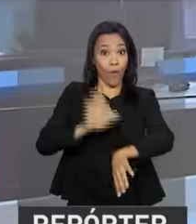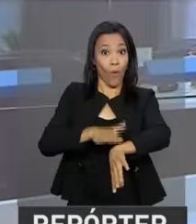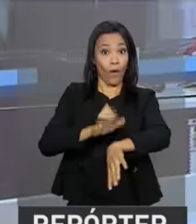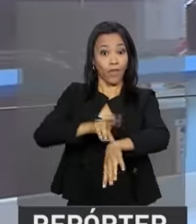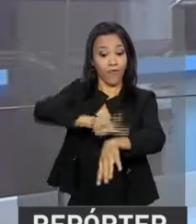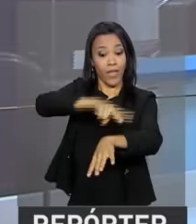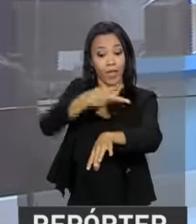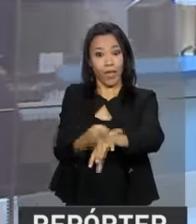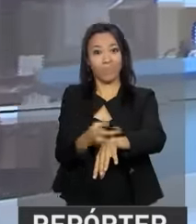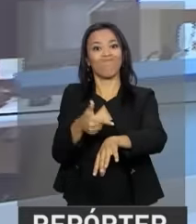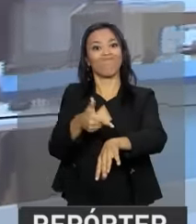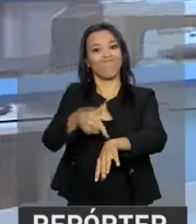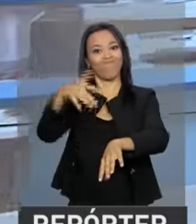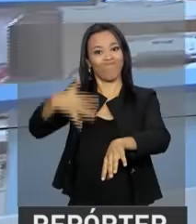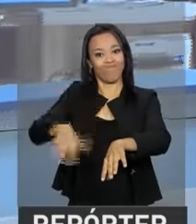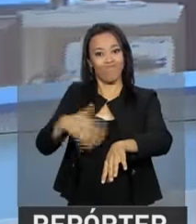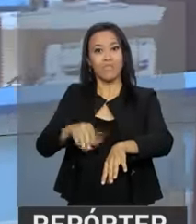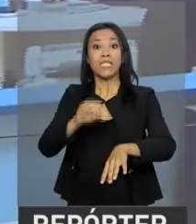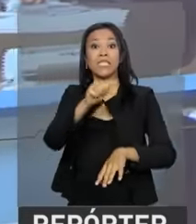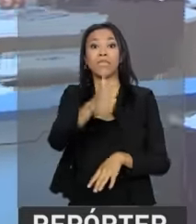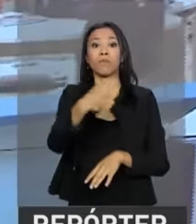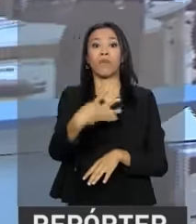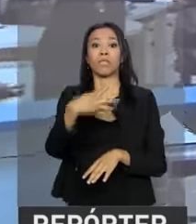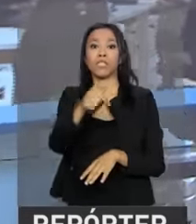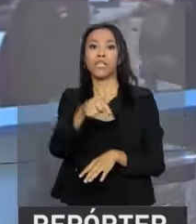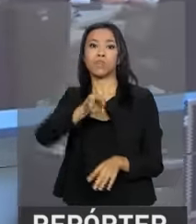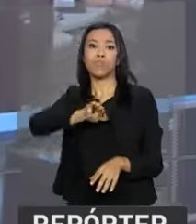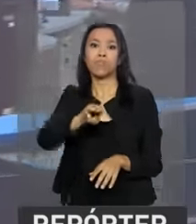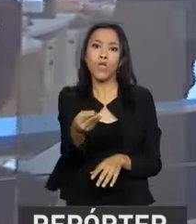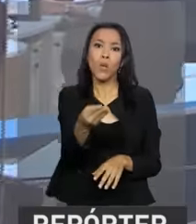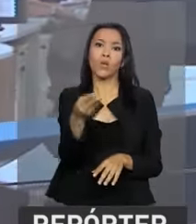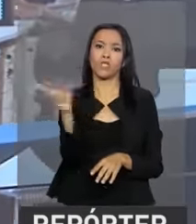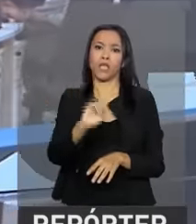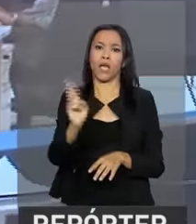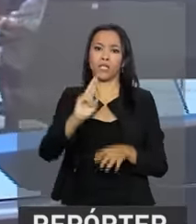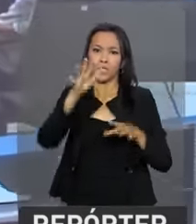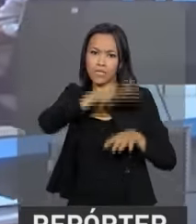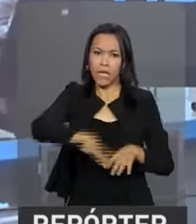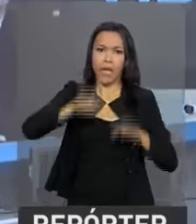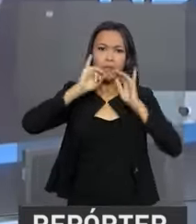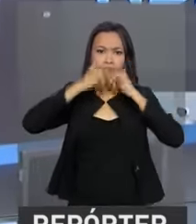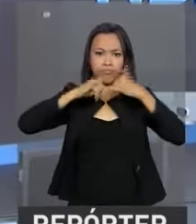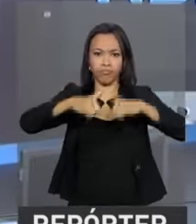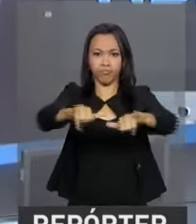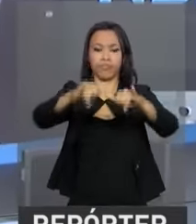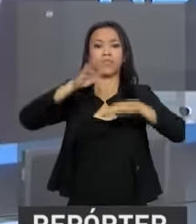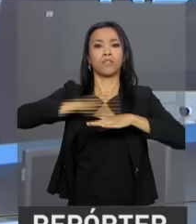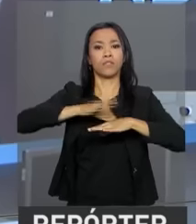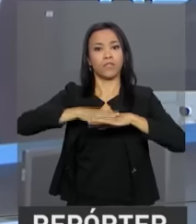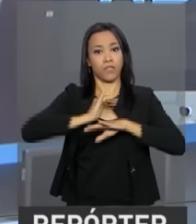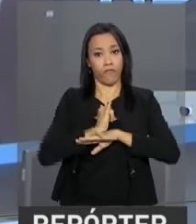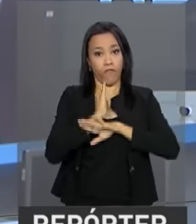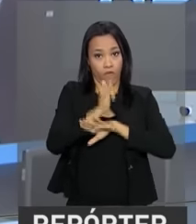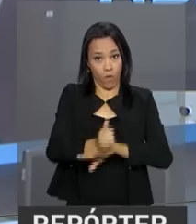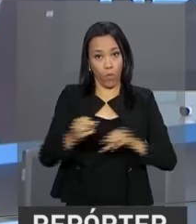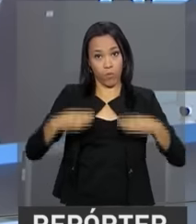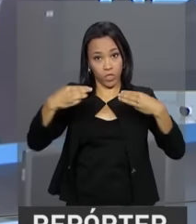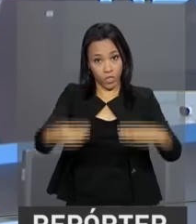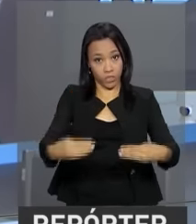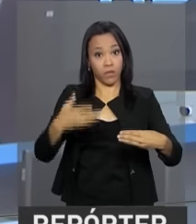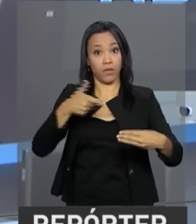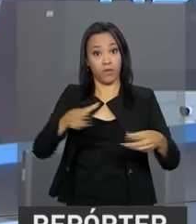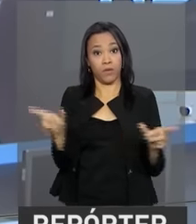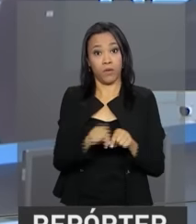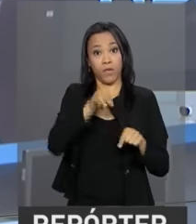deve gerar um ganho de R 147 milhões reais para o sistema elétrico segundo Ministério de Minas e energia à meia-noite do próximo